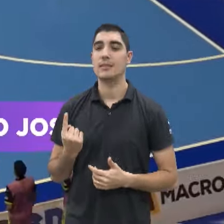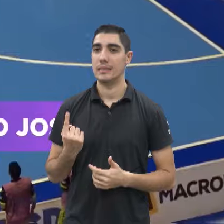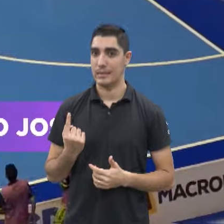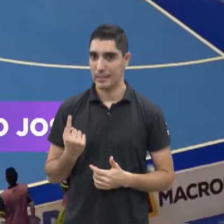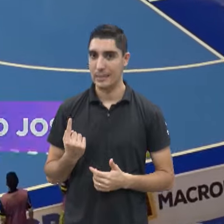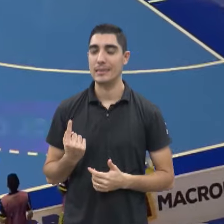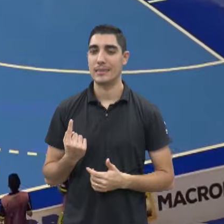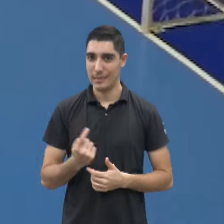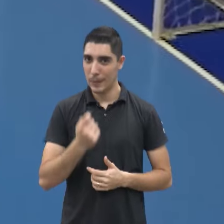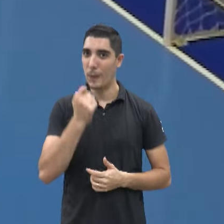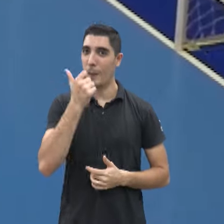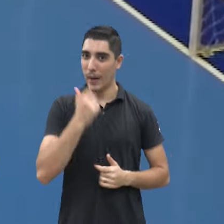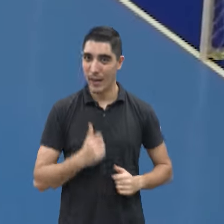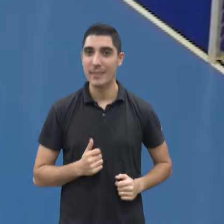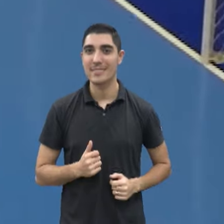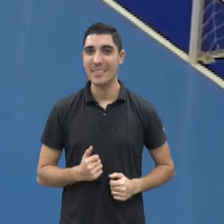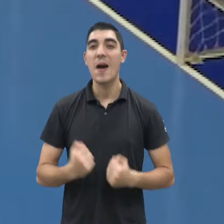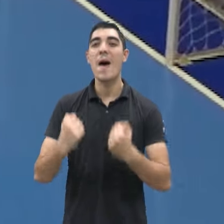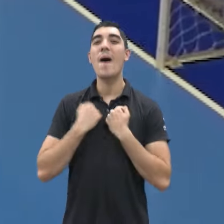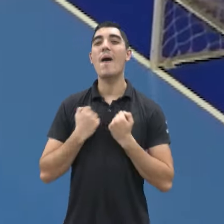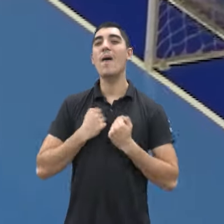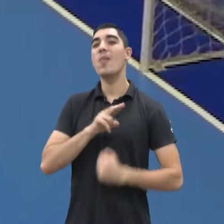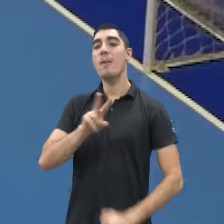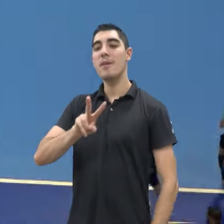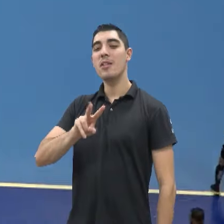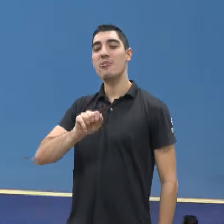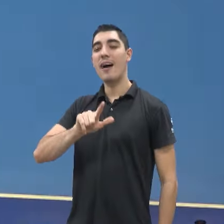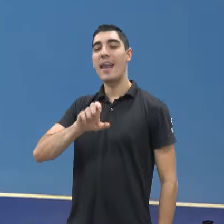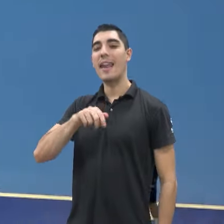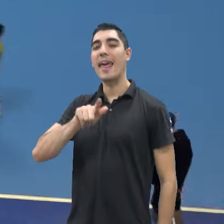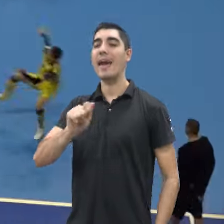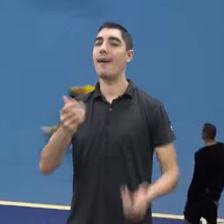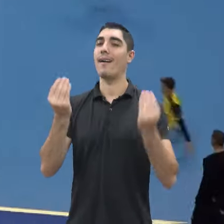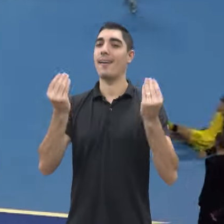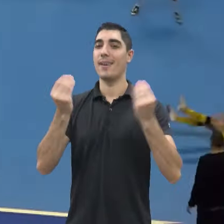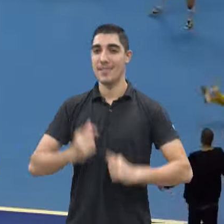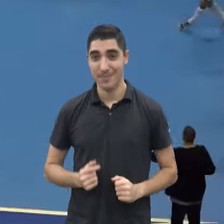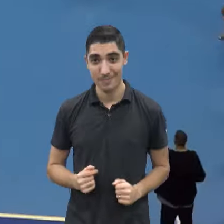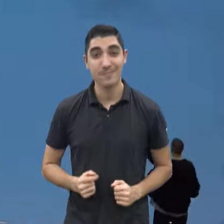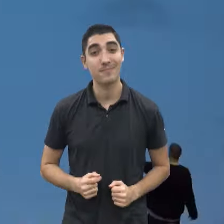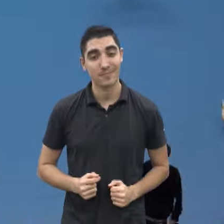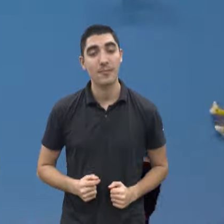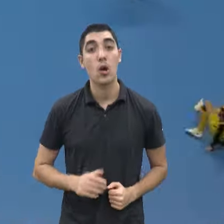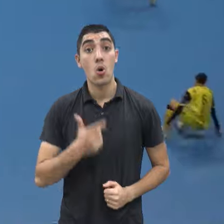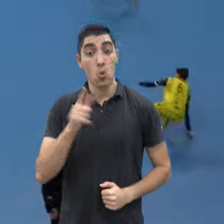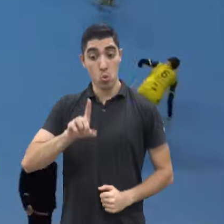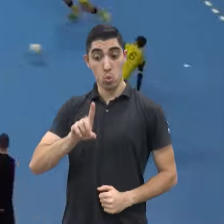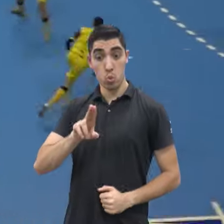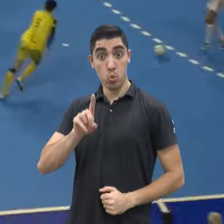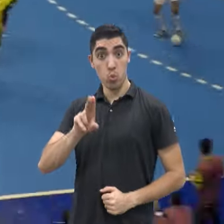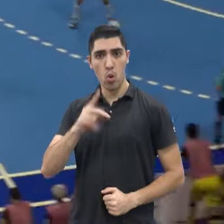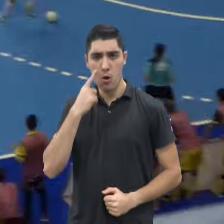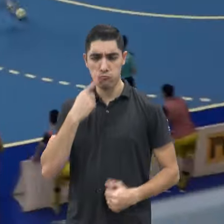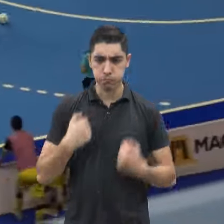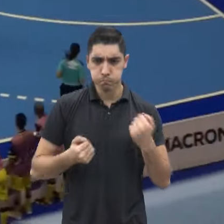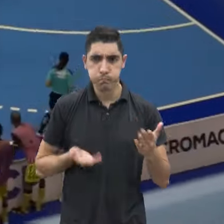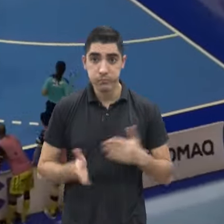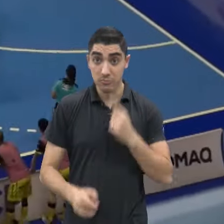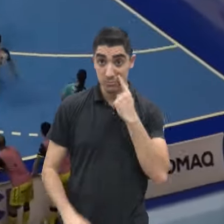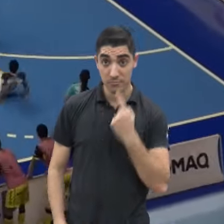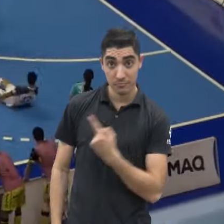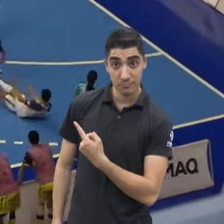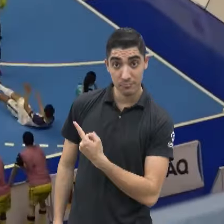pela linha de fundo. Ô, Valenga! Dudu, do São José, dominou pelo meio e abriu na direita para